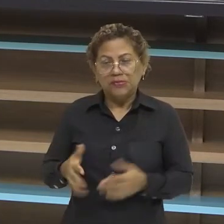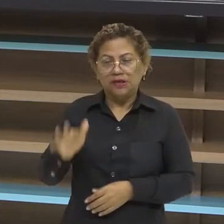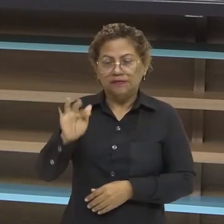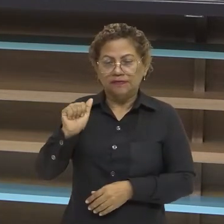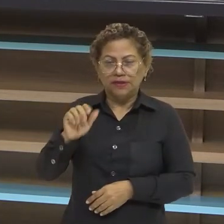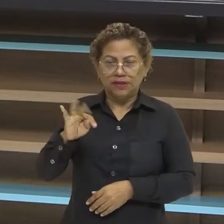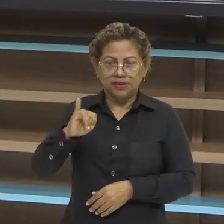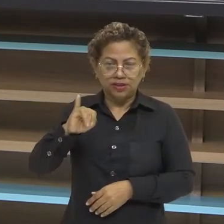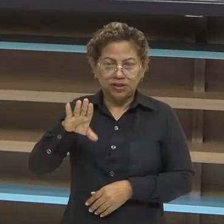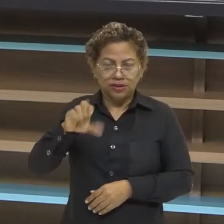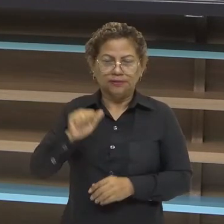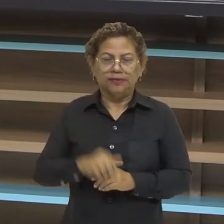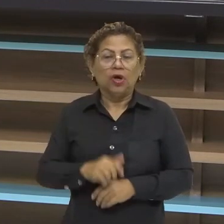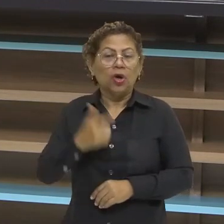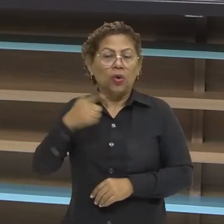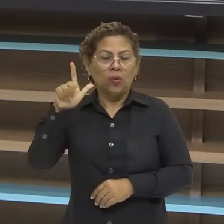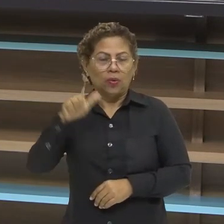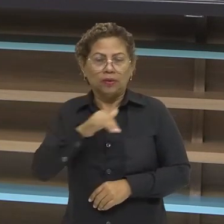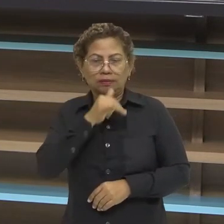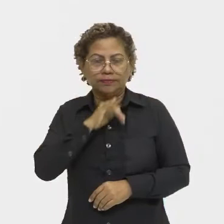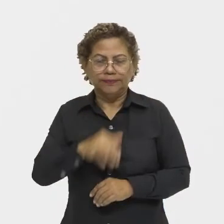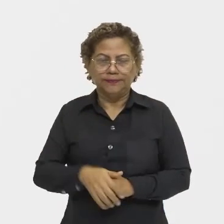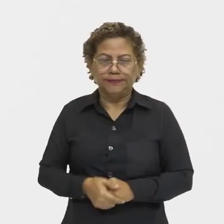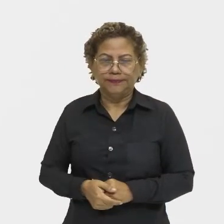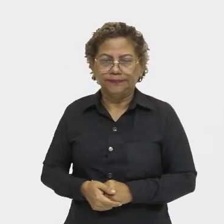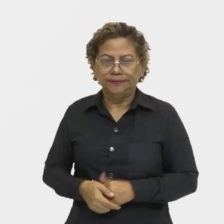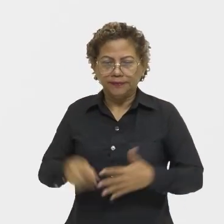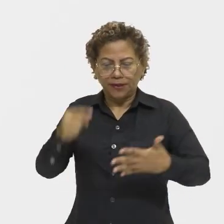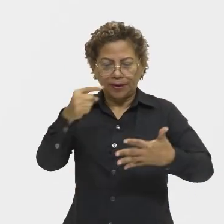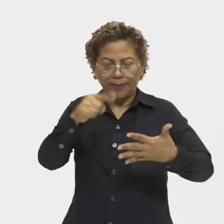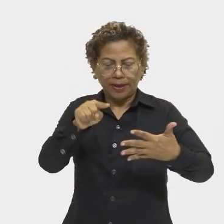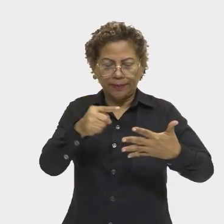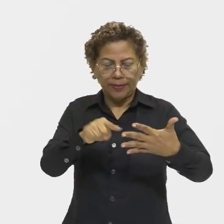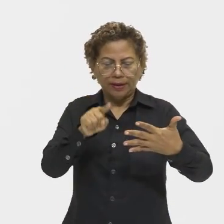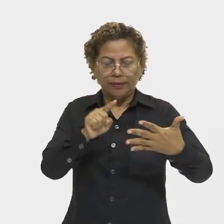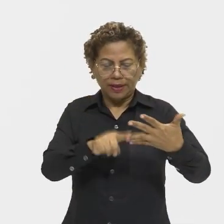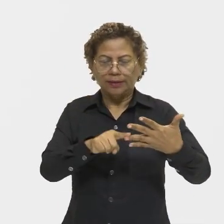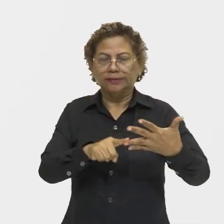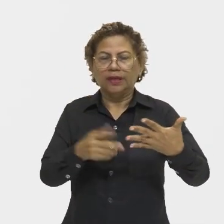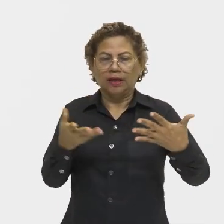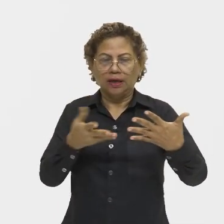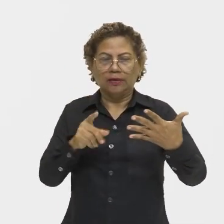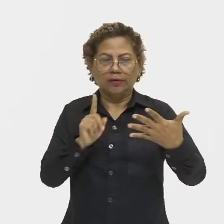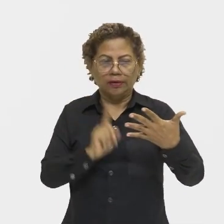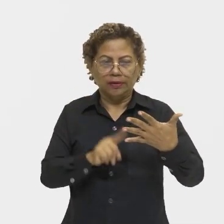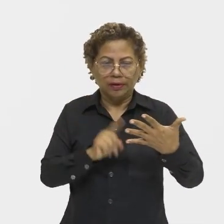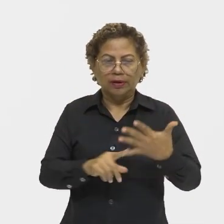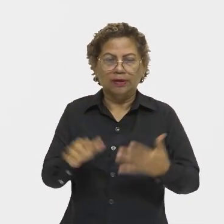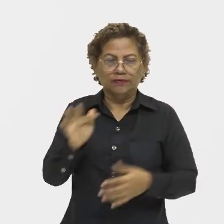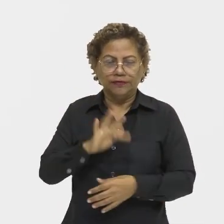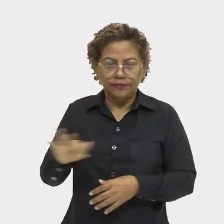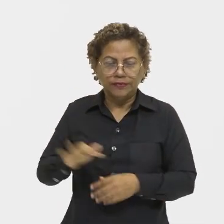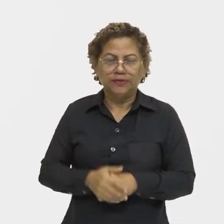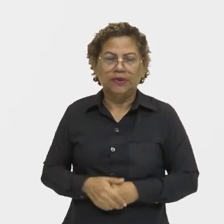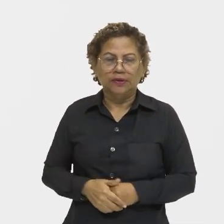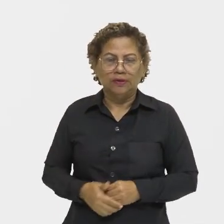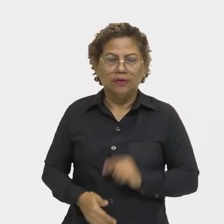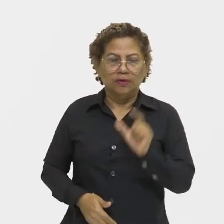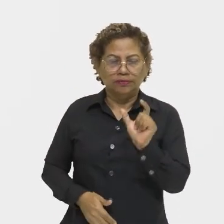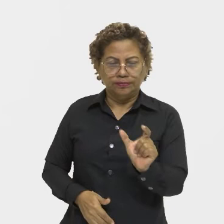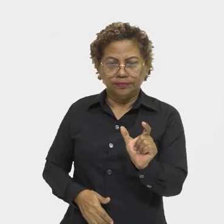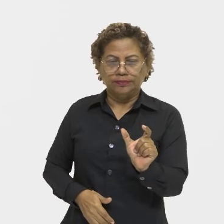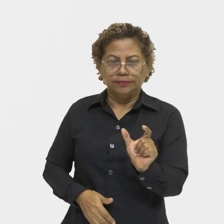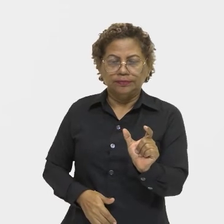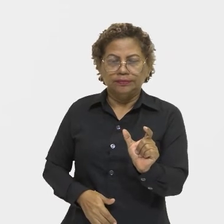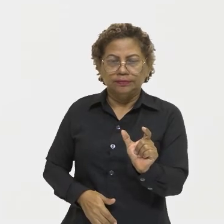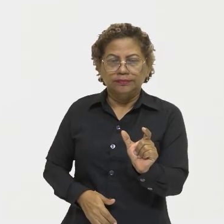seguir para mais uma função. Vamos lá. Nós temos aí a função conativa ou apelativa, que ela vai ter o